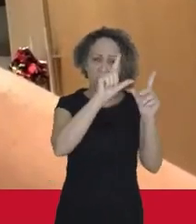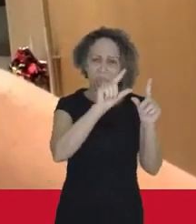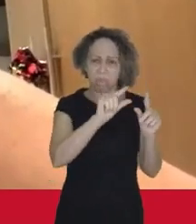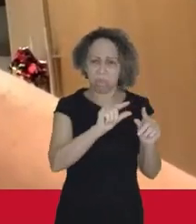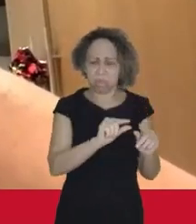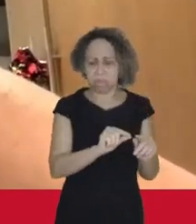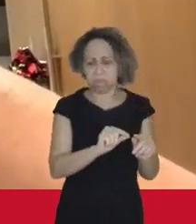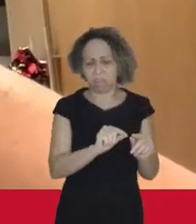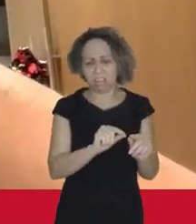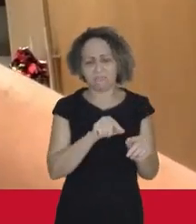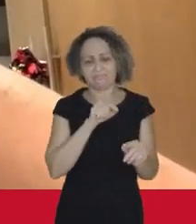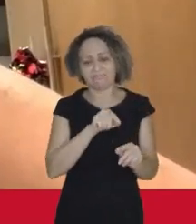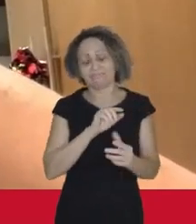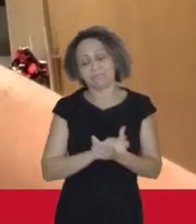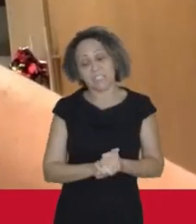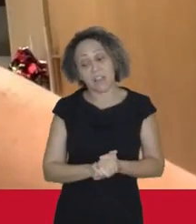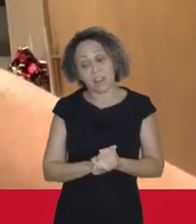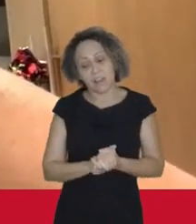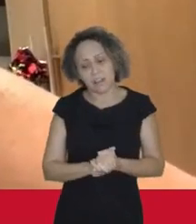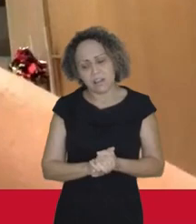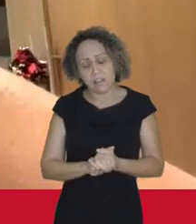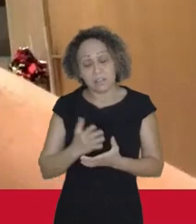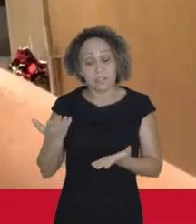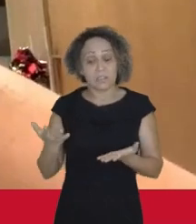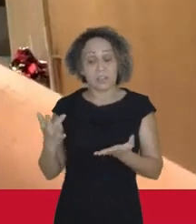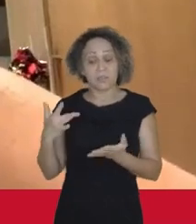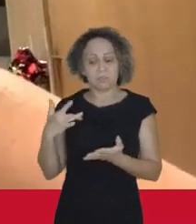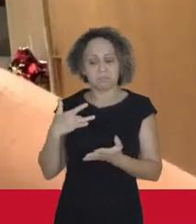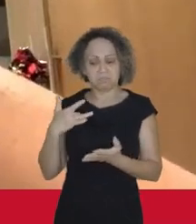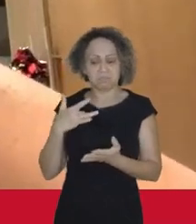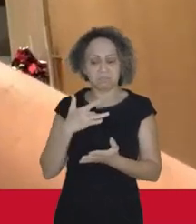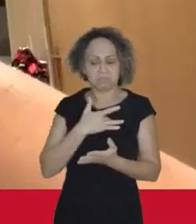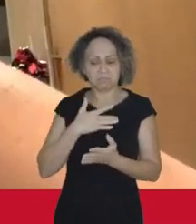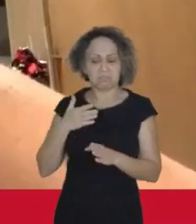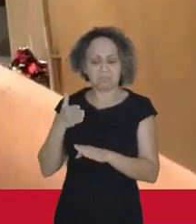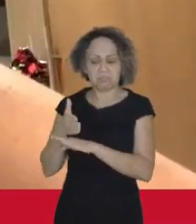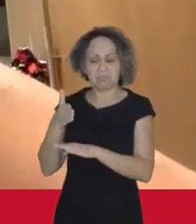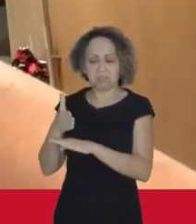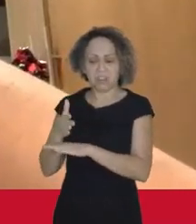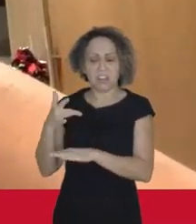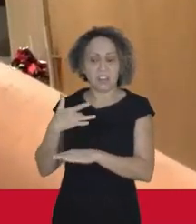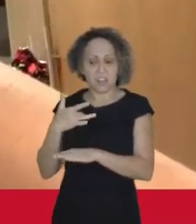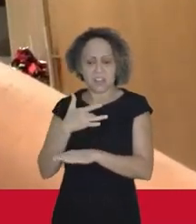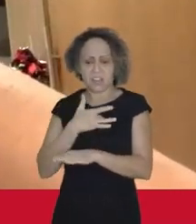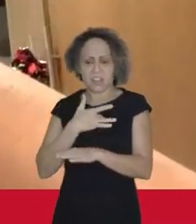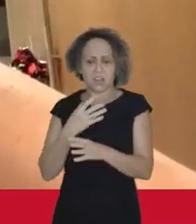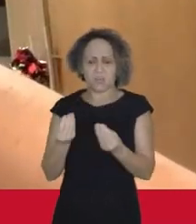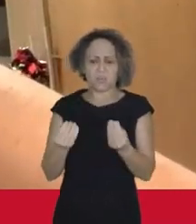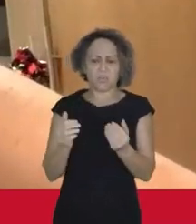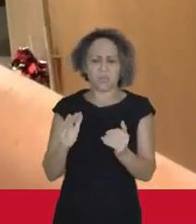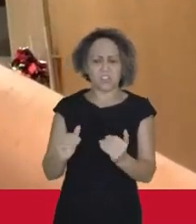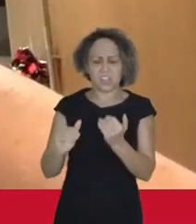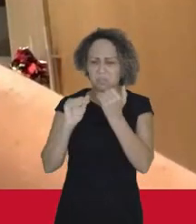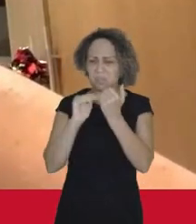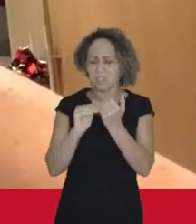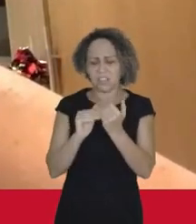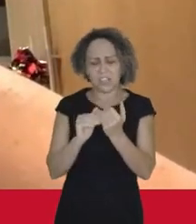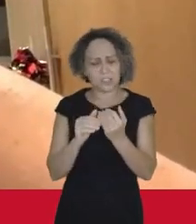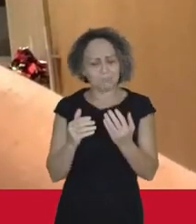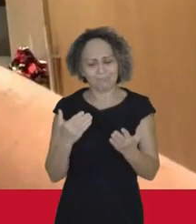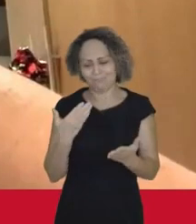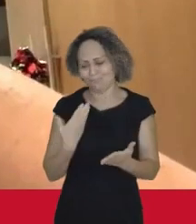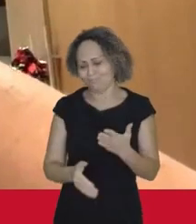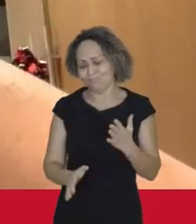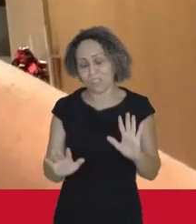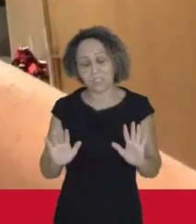aí da equidade do acesso à saúde, porque os recursos financeiros do SUS, principalmente nesses 2 últimos